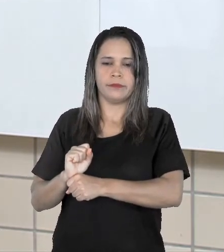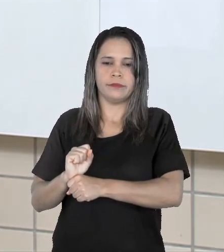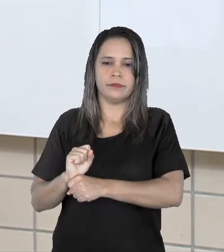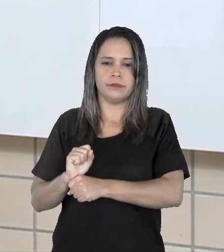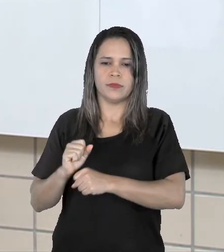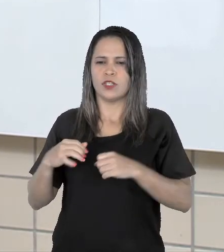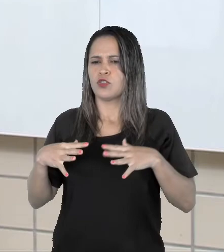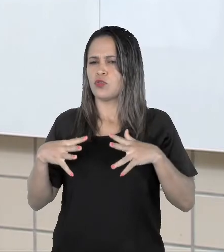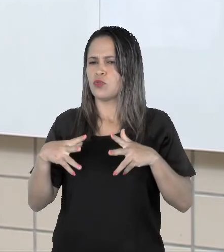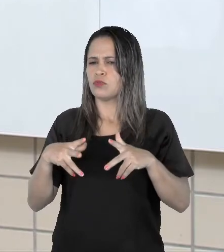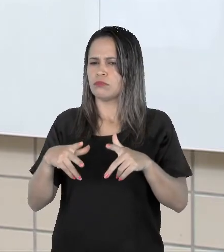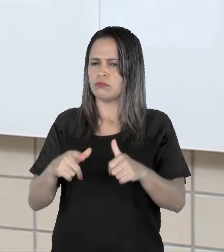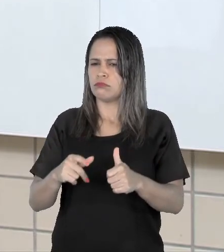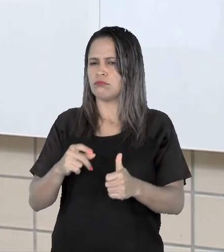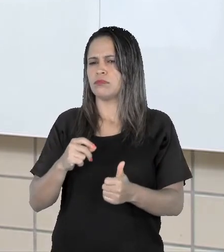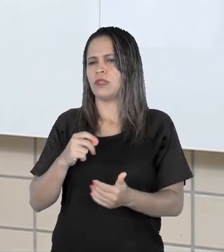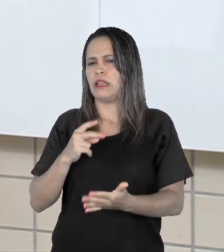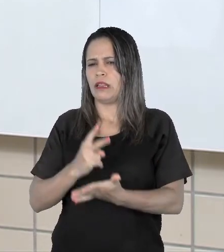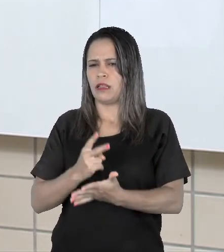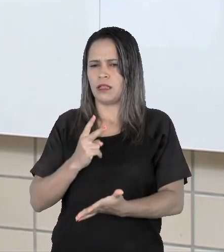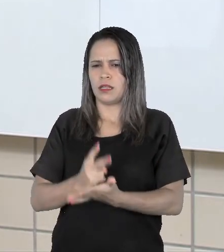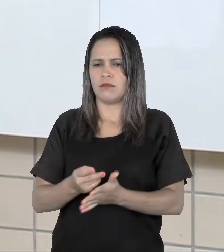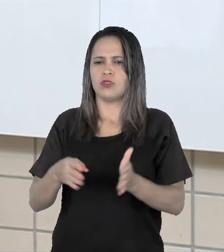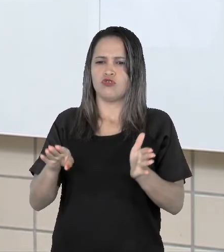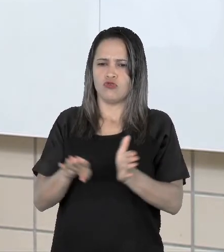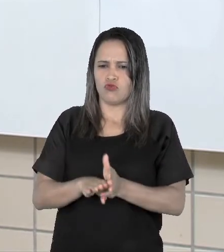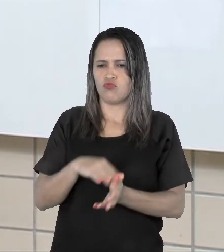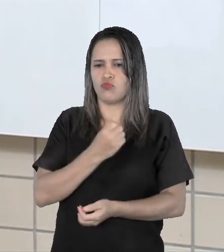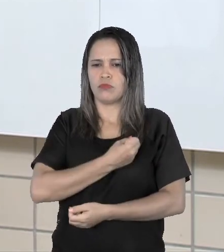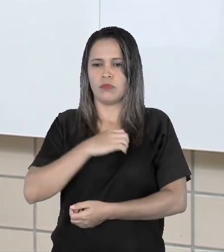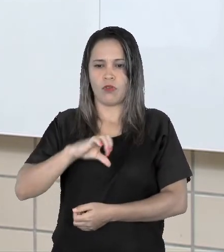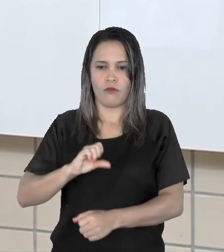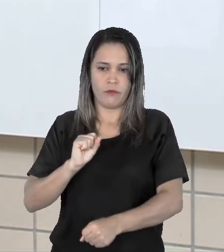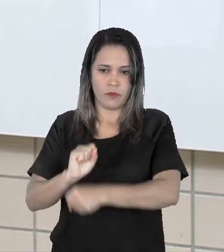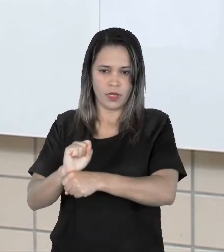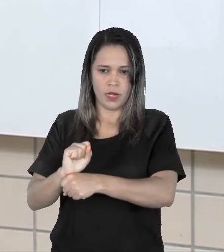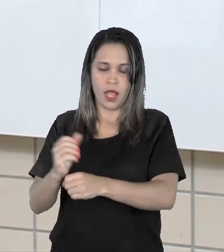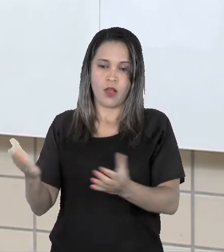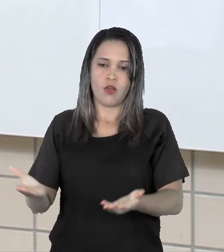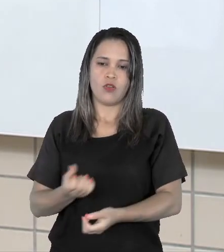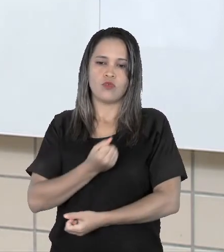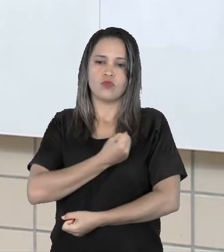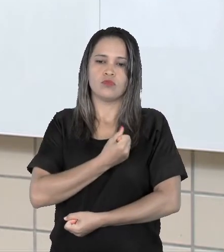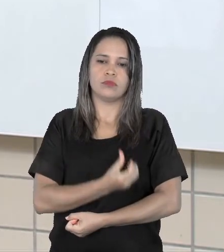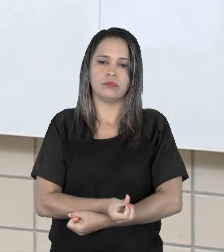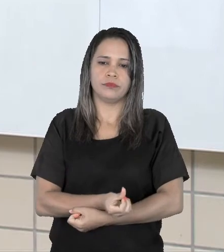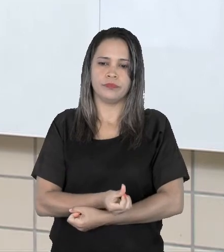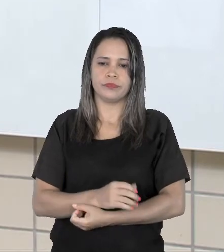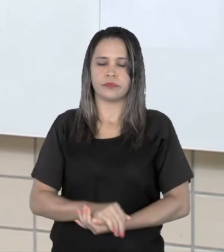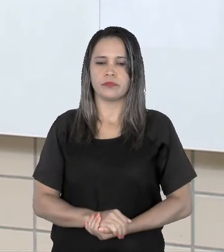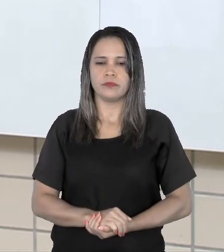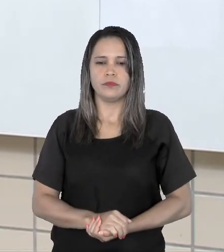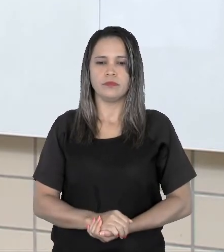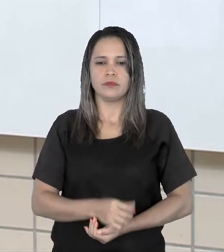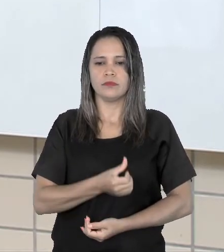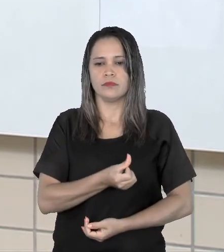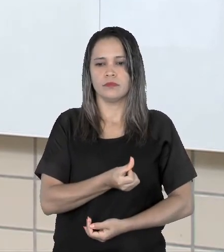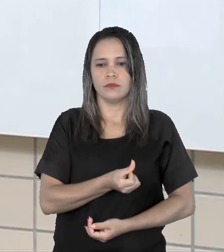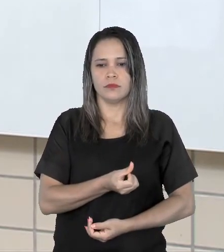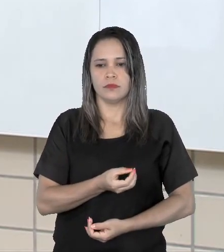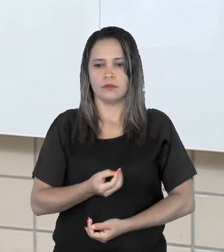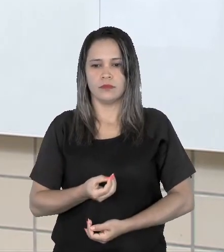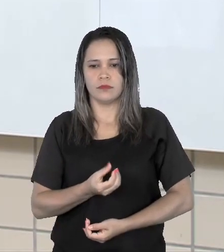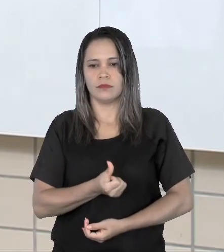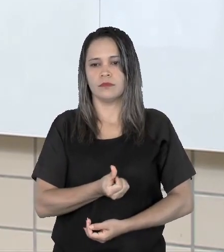Todas as vezes que chega no número 9, para. Agora vamos para o número 6. Vamos lá. 6 e